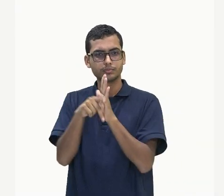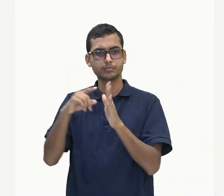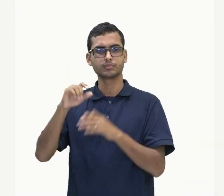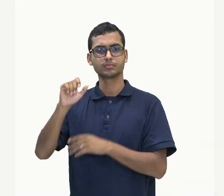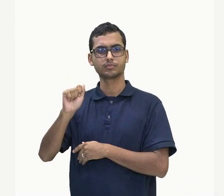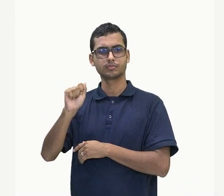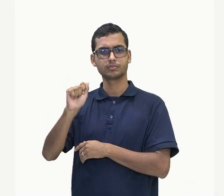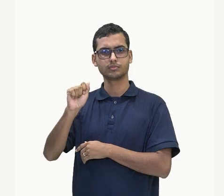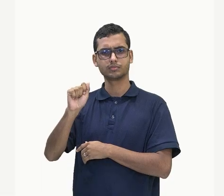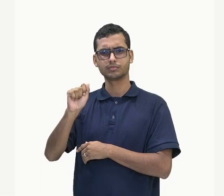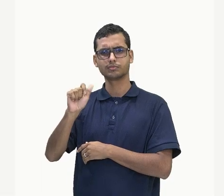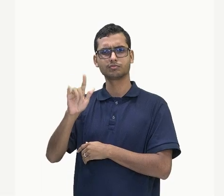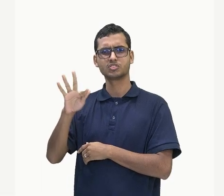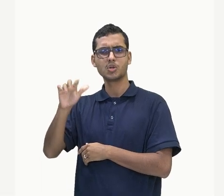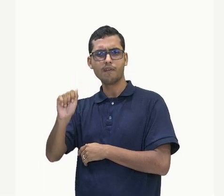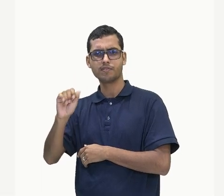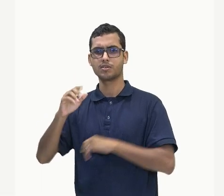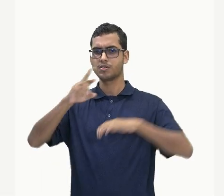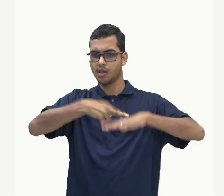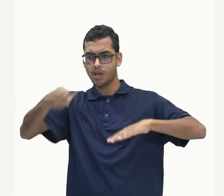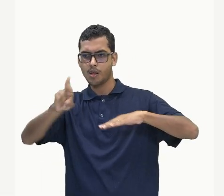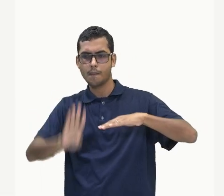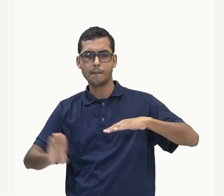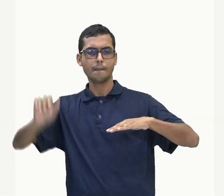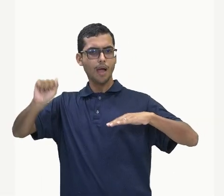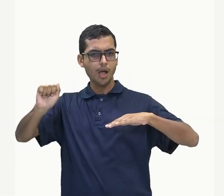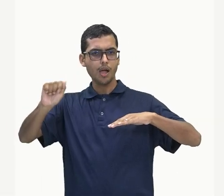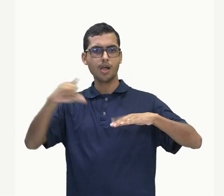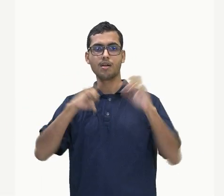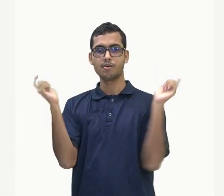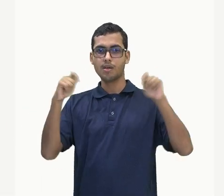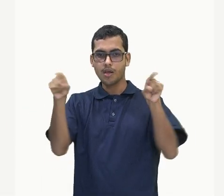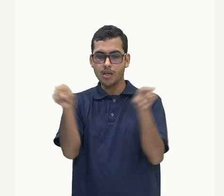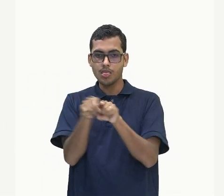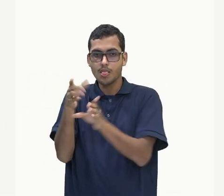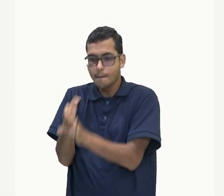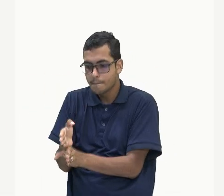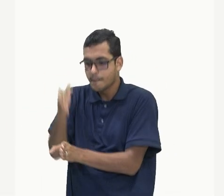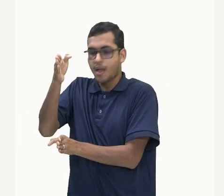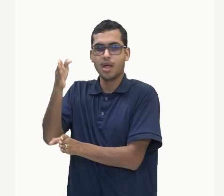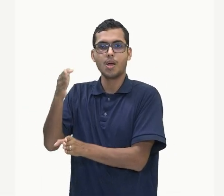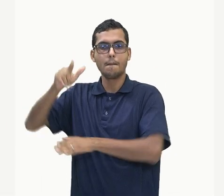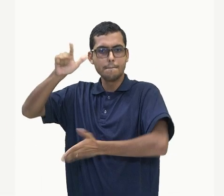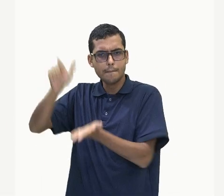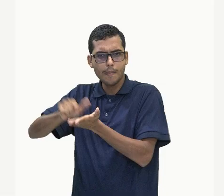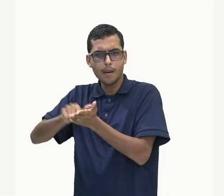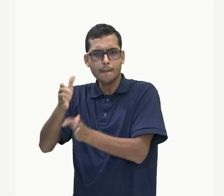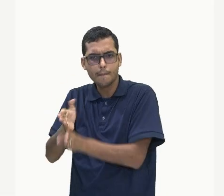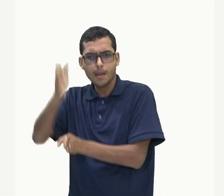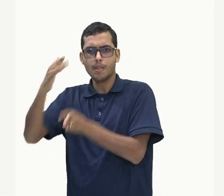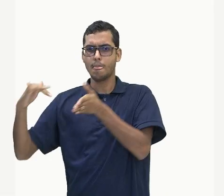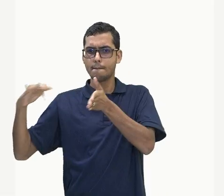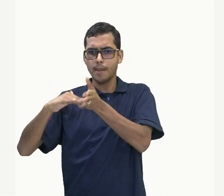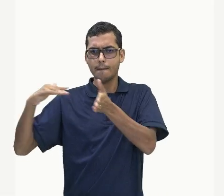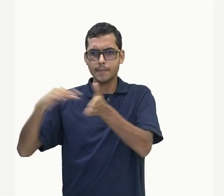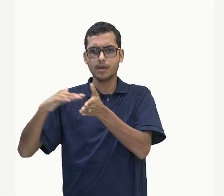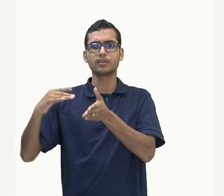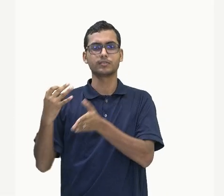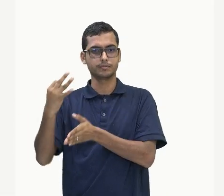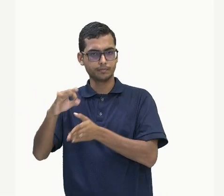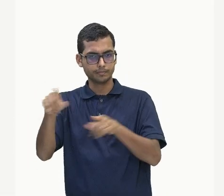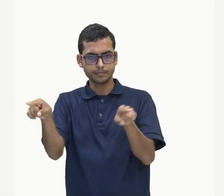alfa. Percebam que essa radiação alfa ela é retida por uma folha de papel, então ela tem baixo poder de